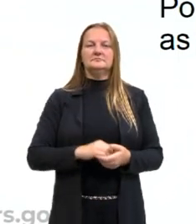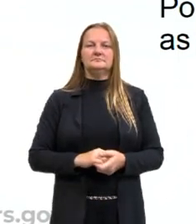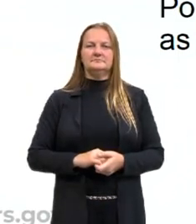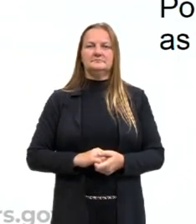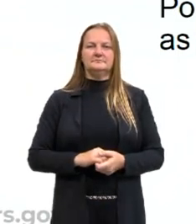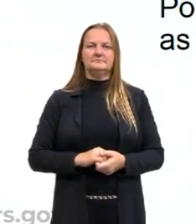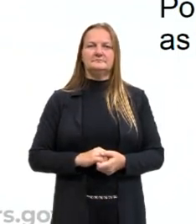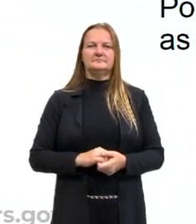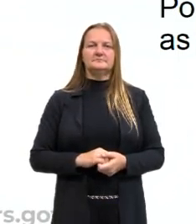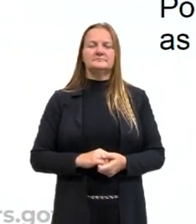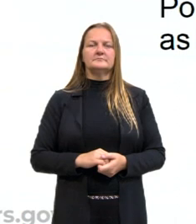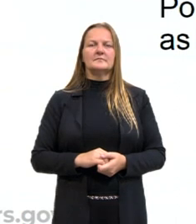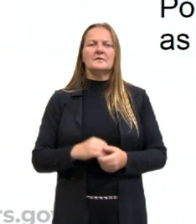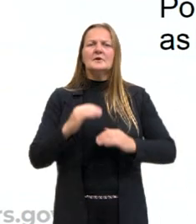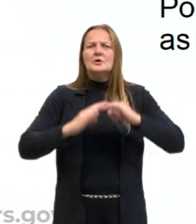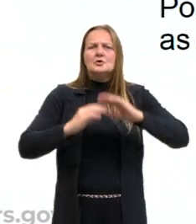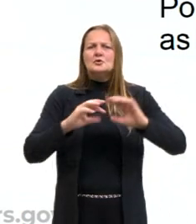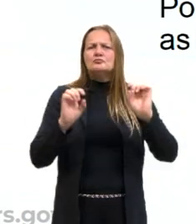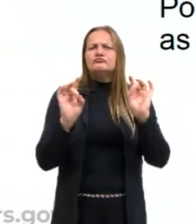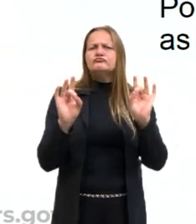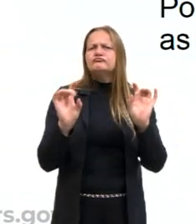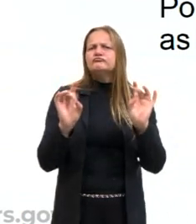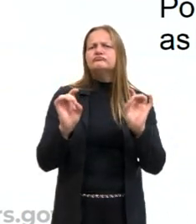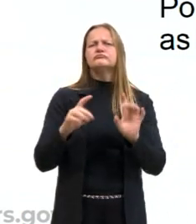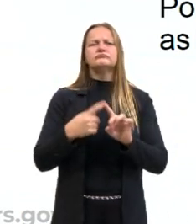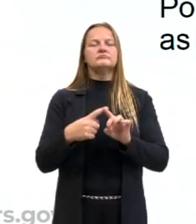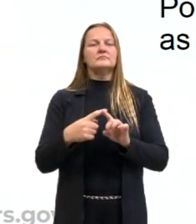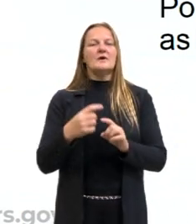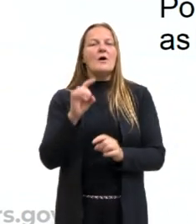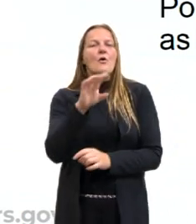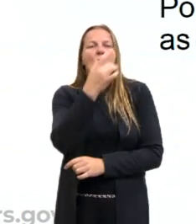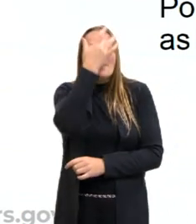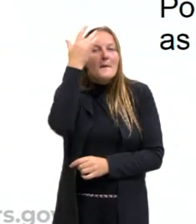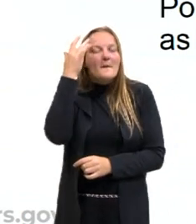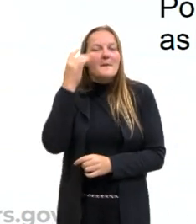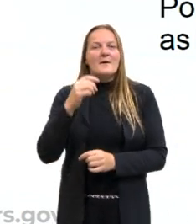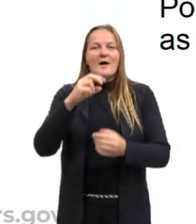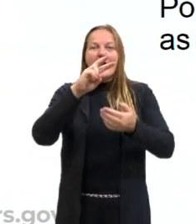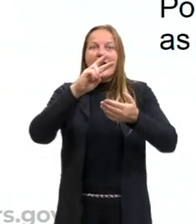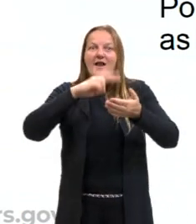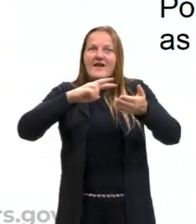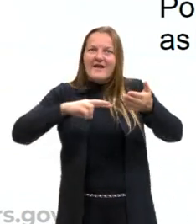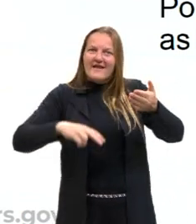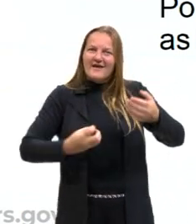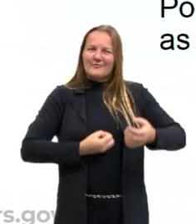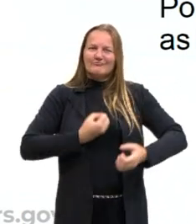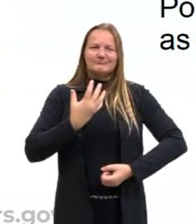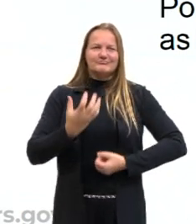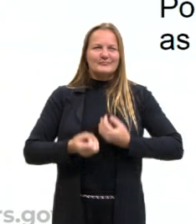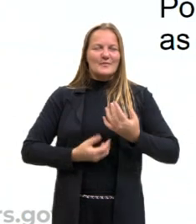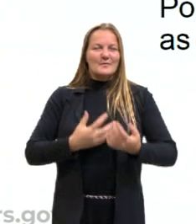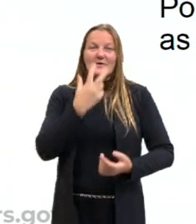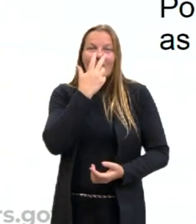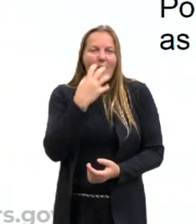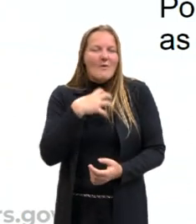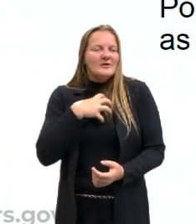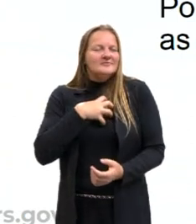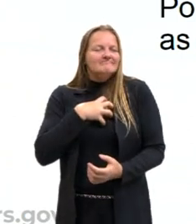não existe algo absoluto e definitivo para algumas pessoas ler um poema é como entender os seus próprios